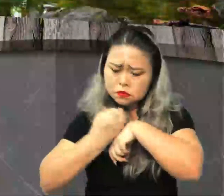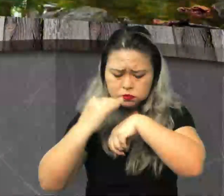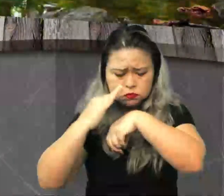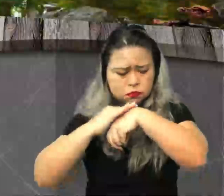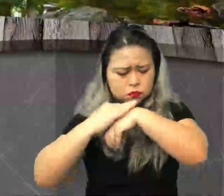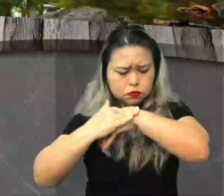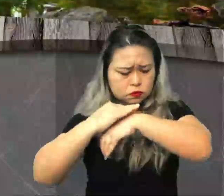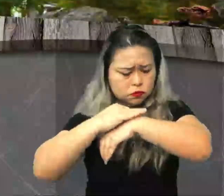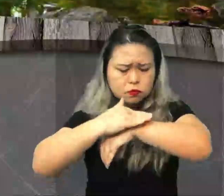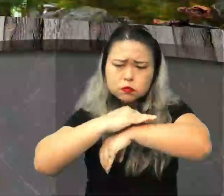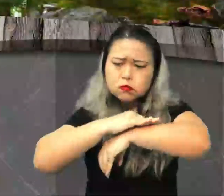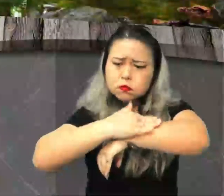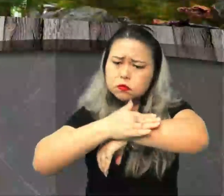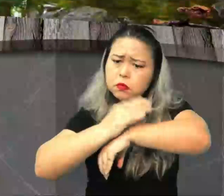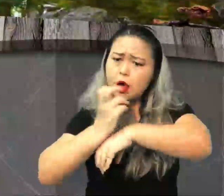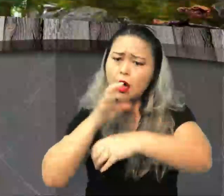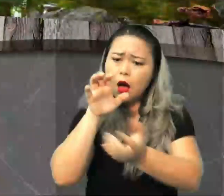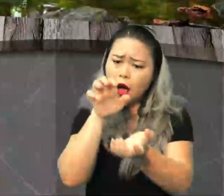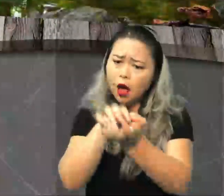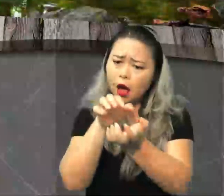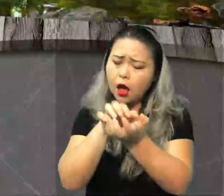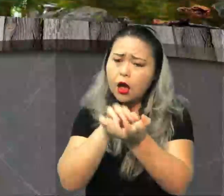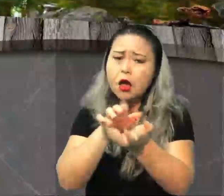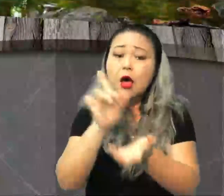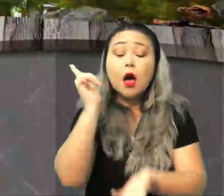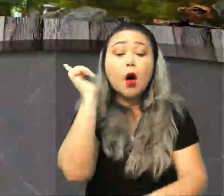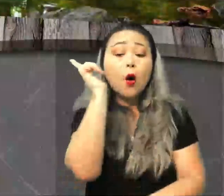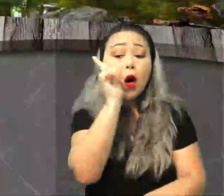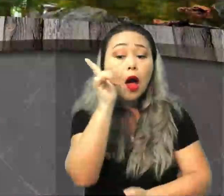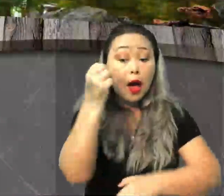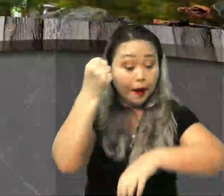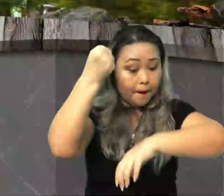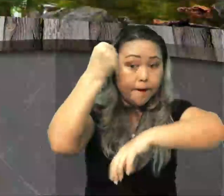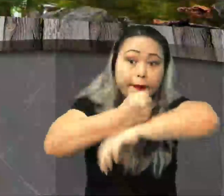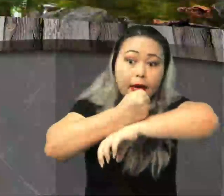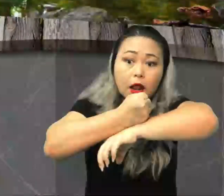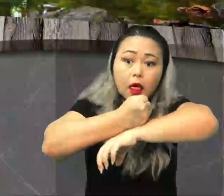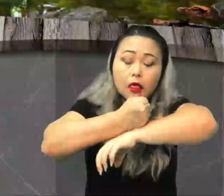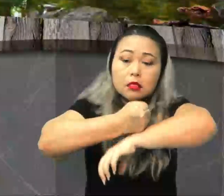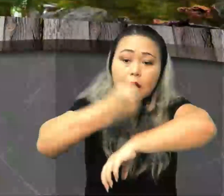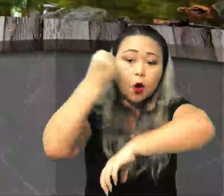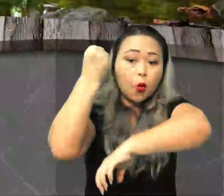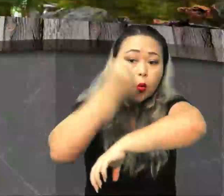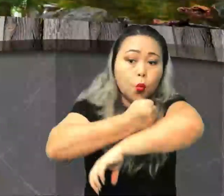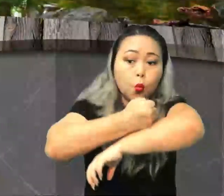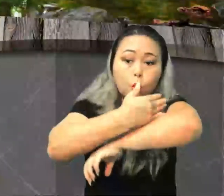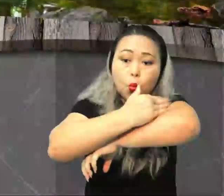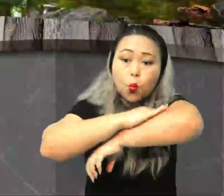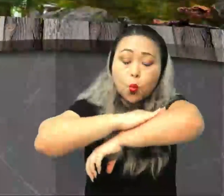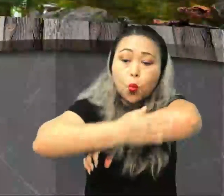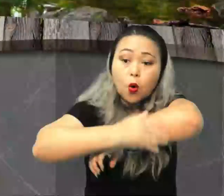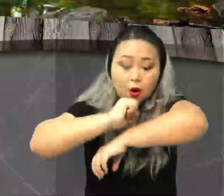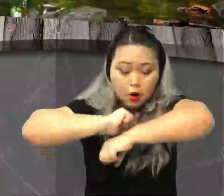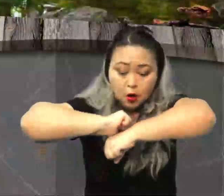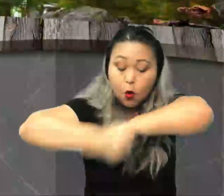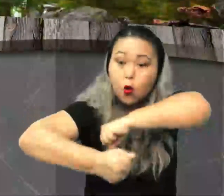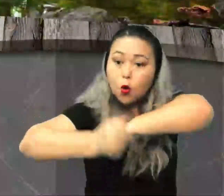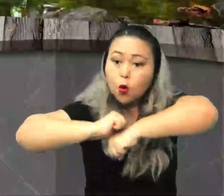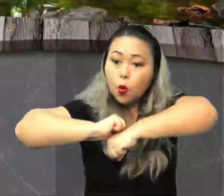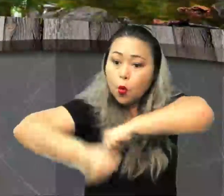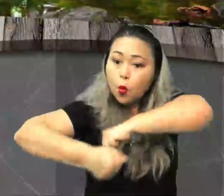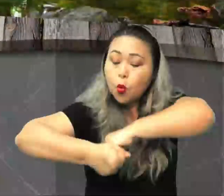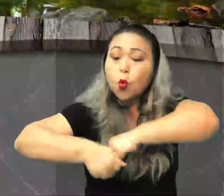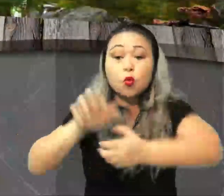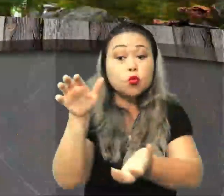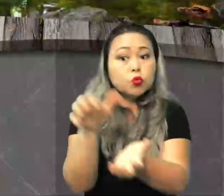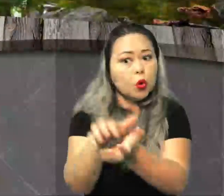Protegendo todo o seu corpo. Para você conseguir penetrar com algum instrumento o couro, né? Para chegar no couro mesmo